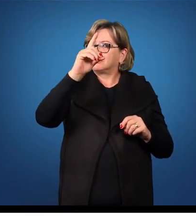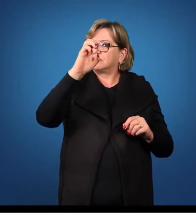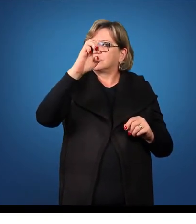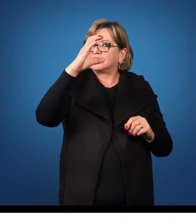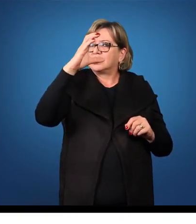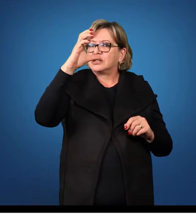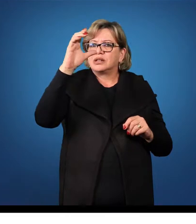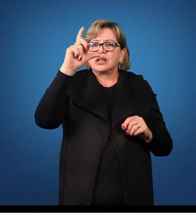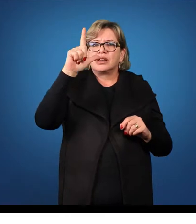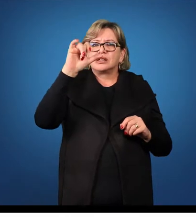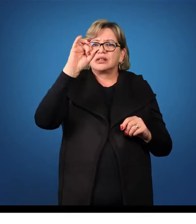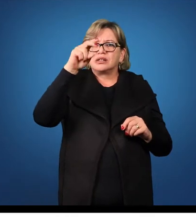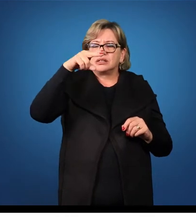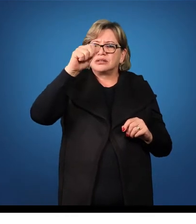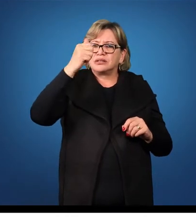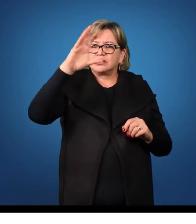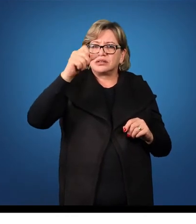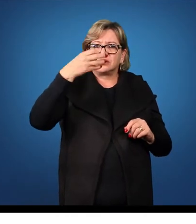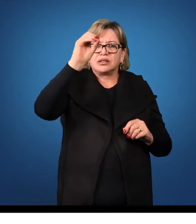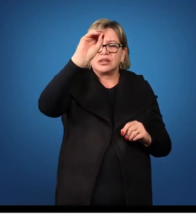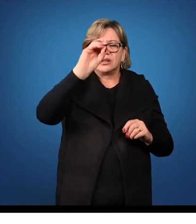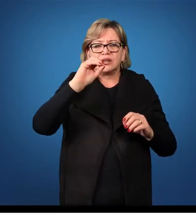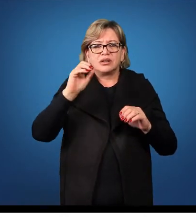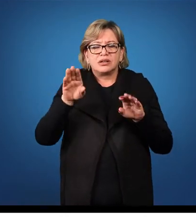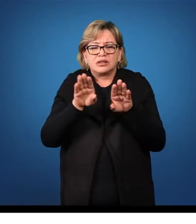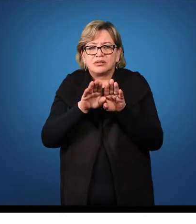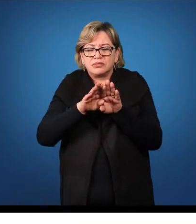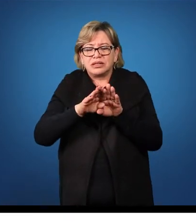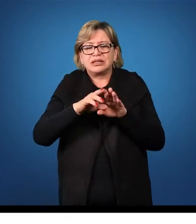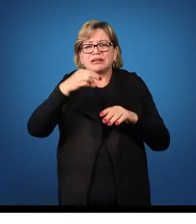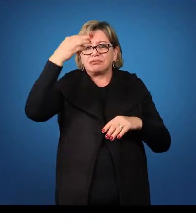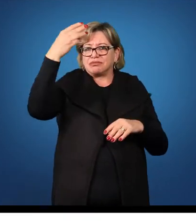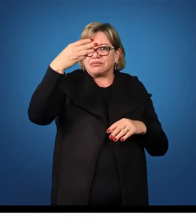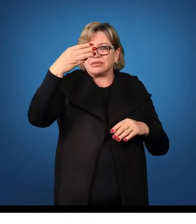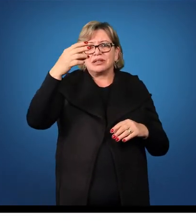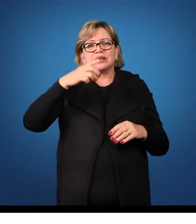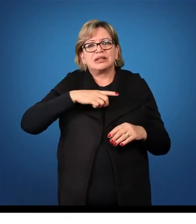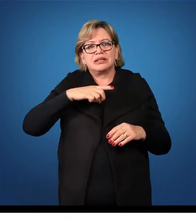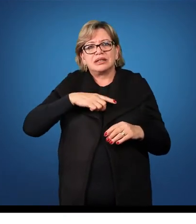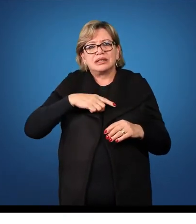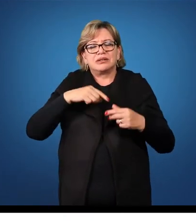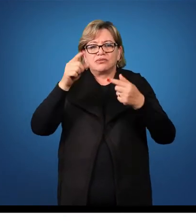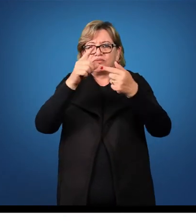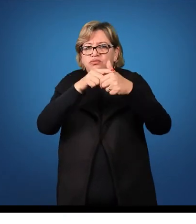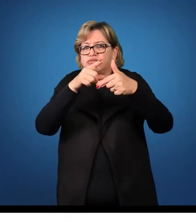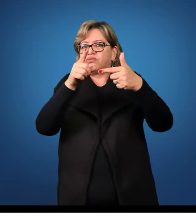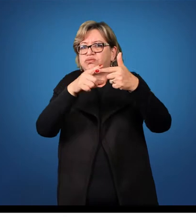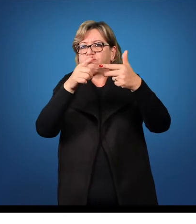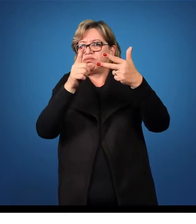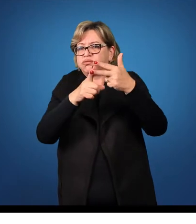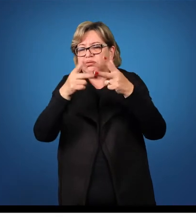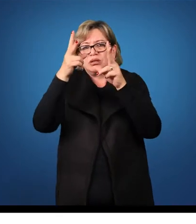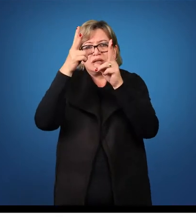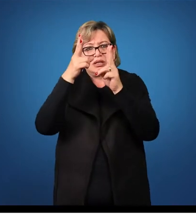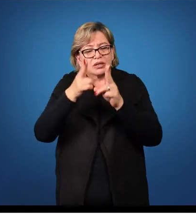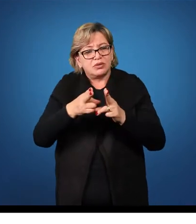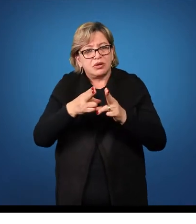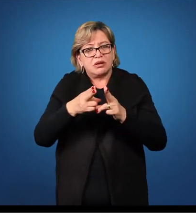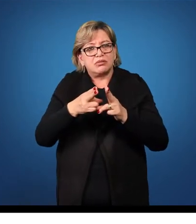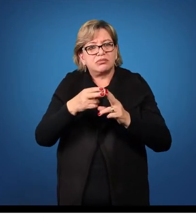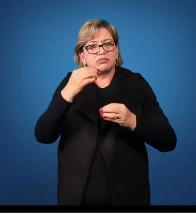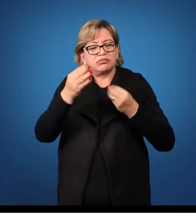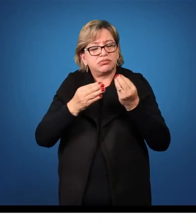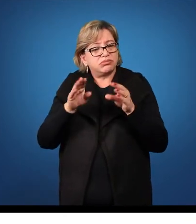declinação os neutros a segunda declinação e neutros da terceira também têm três casos iguais no nome nativo